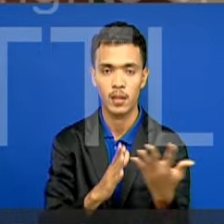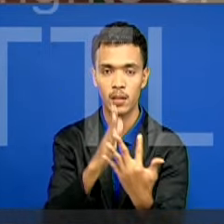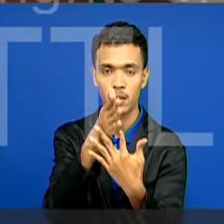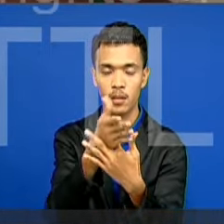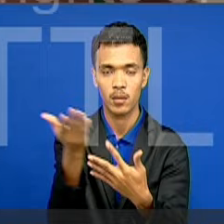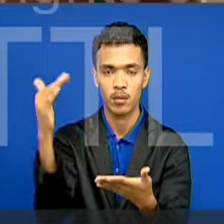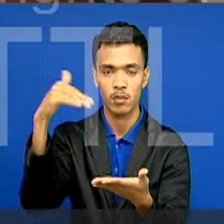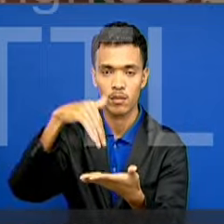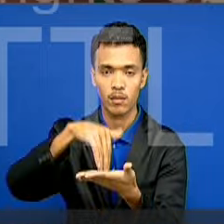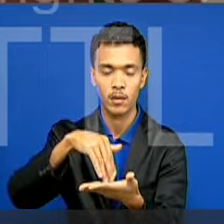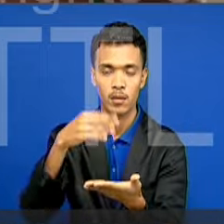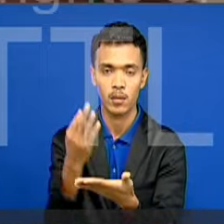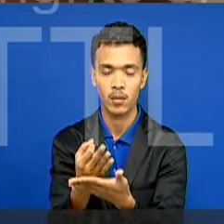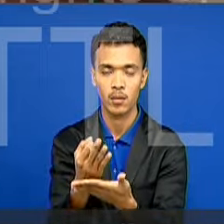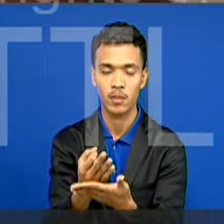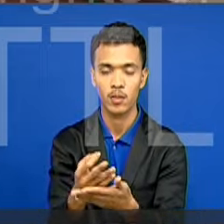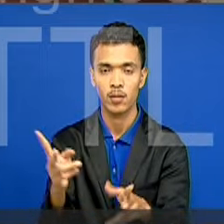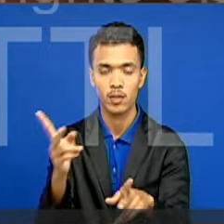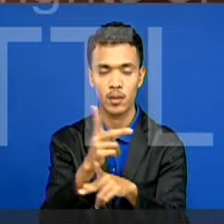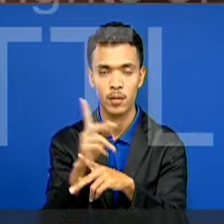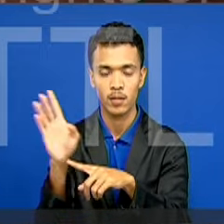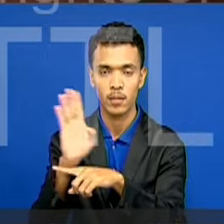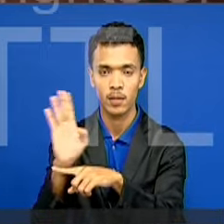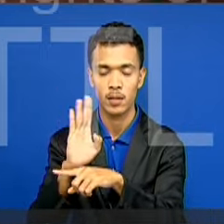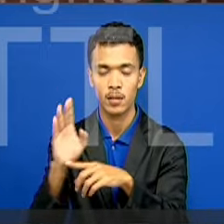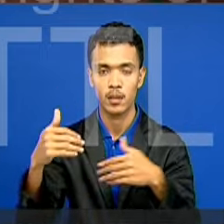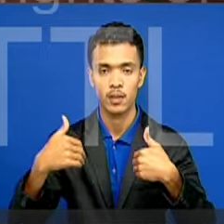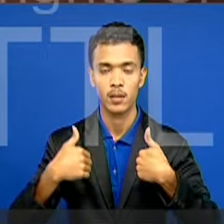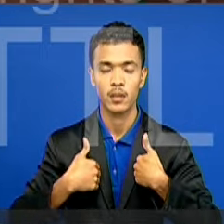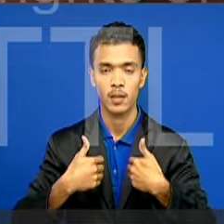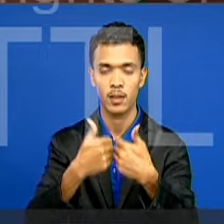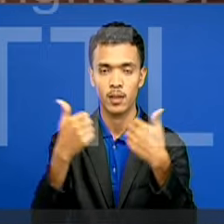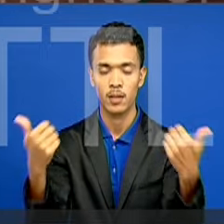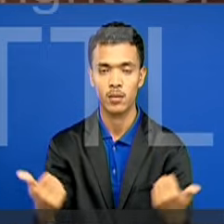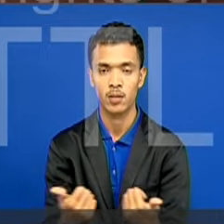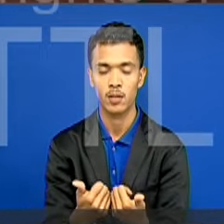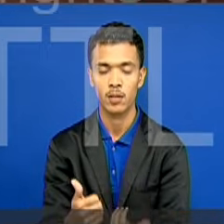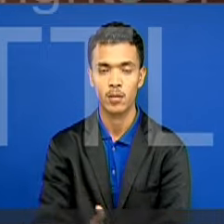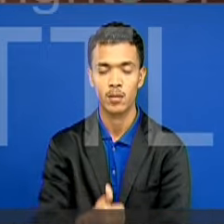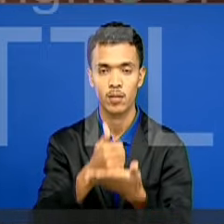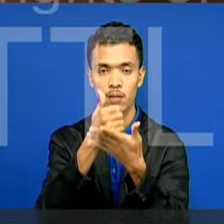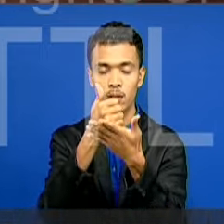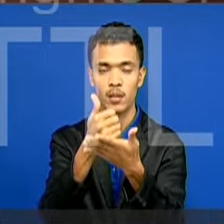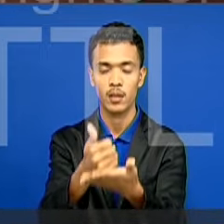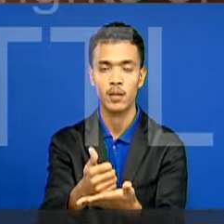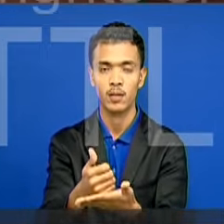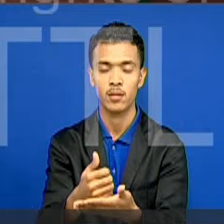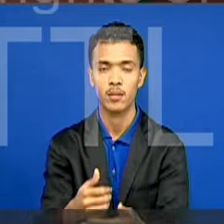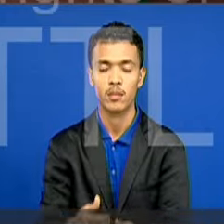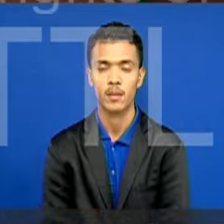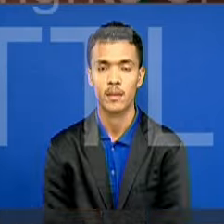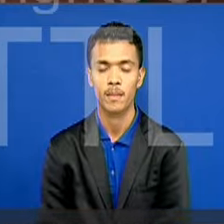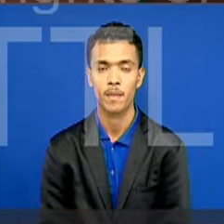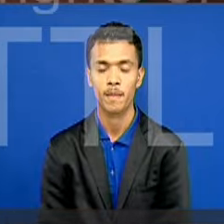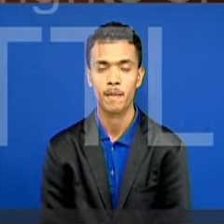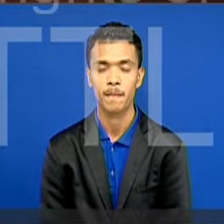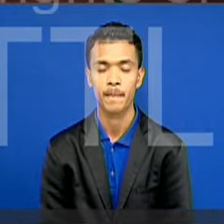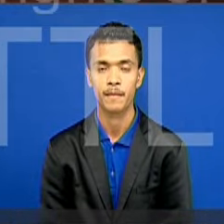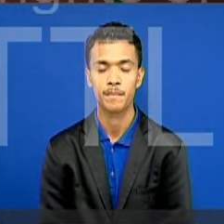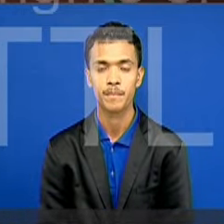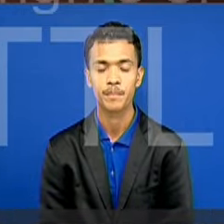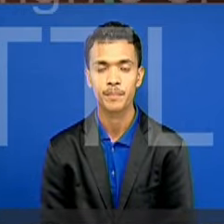a Rodinimbele, Mai, investe Falia, Associação, Rodibele, apoio Bahia, fini linha qualidade, pois essa